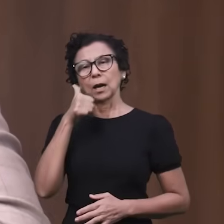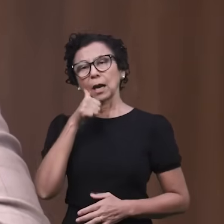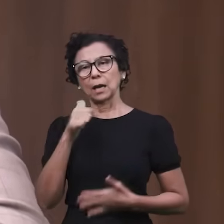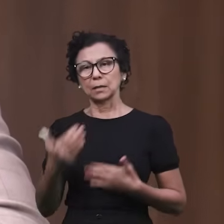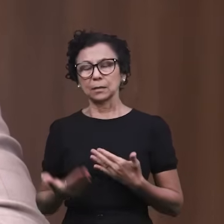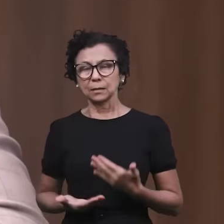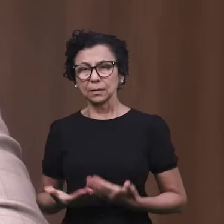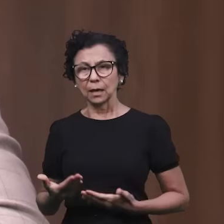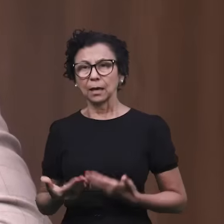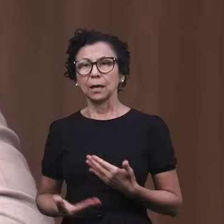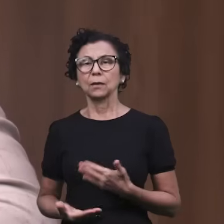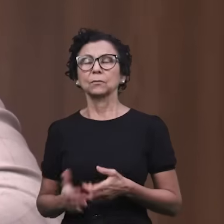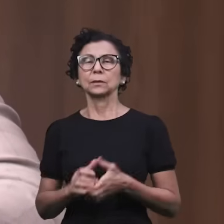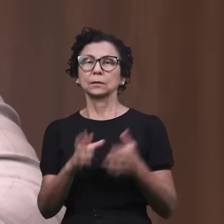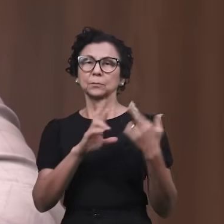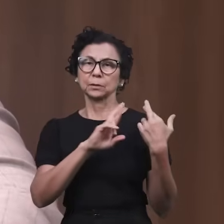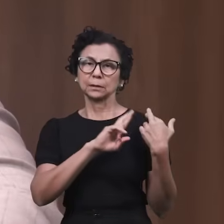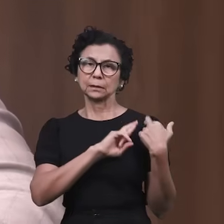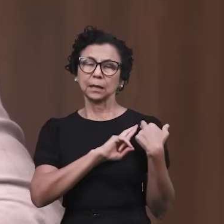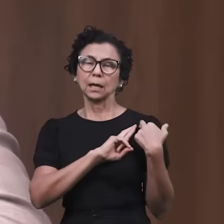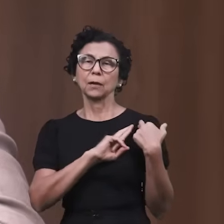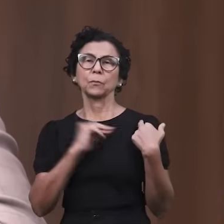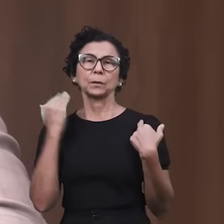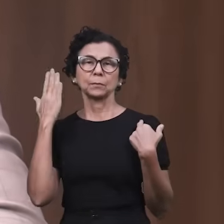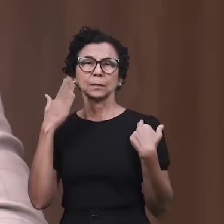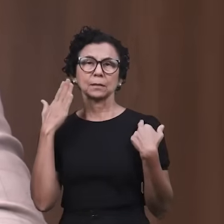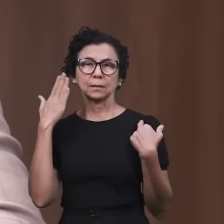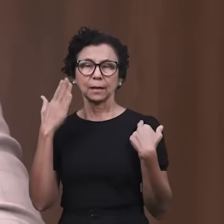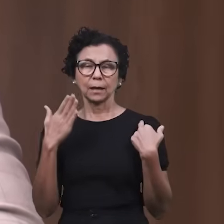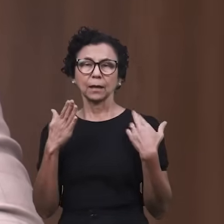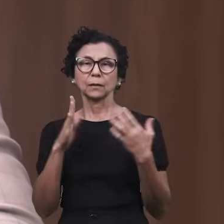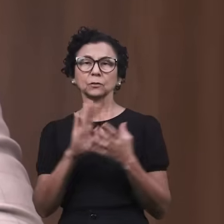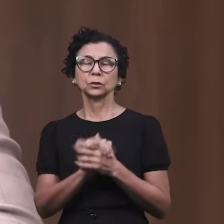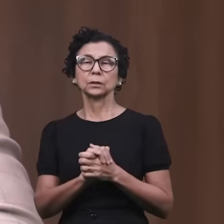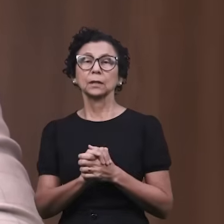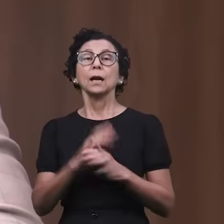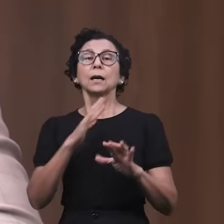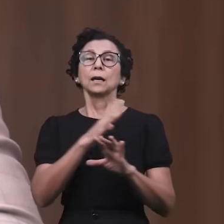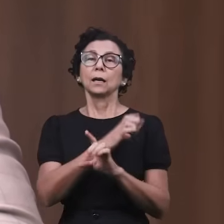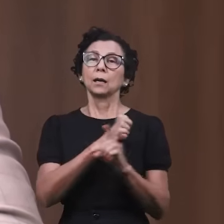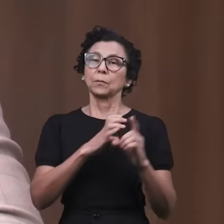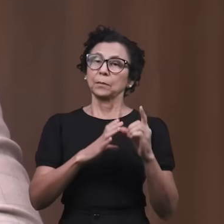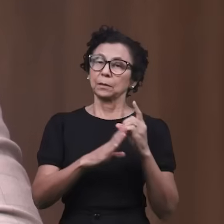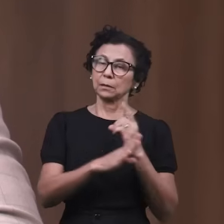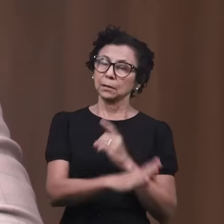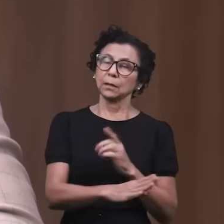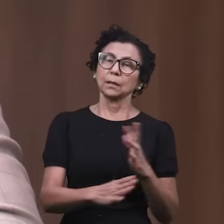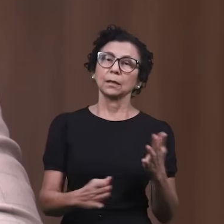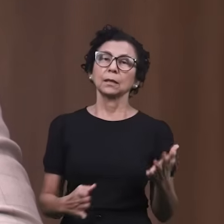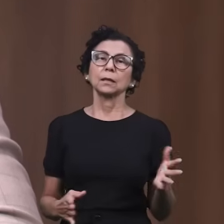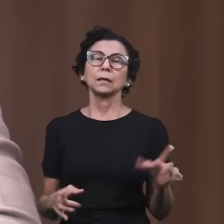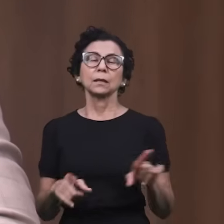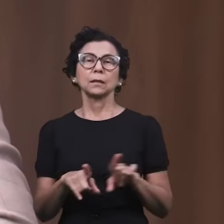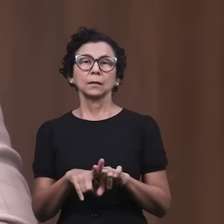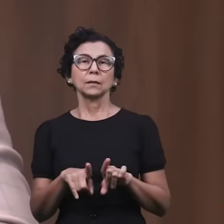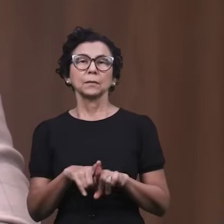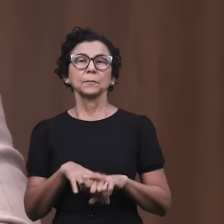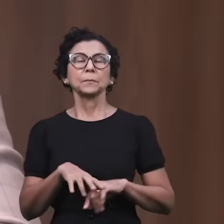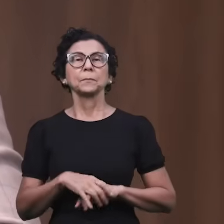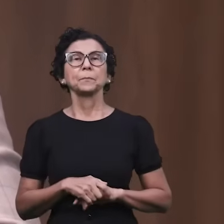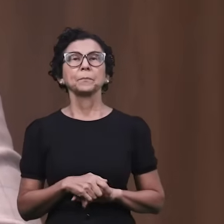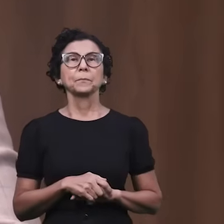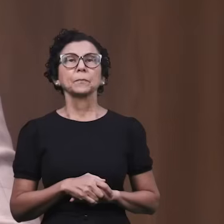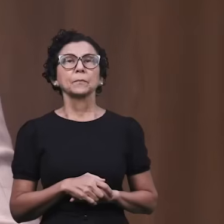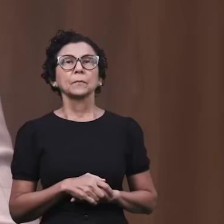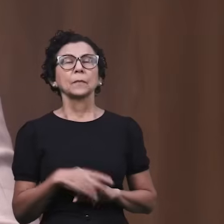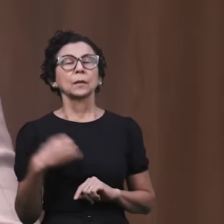que ministram a palavra na escola bíblica dominical, também as servas nos cultos da quarta-feira.